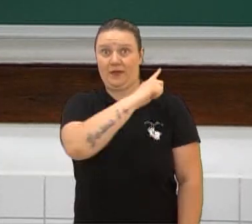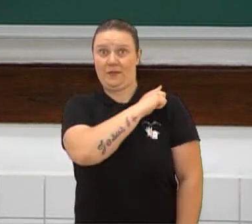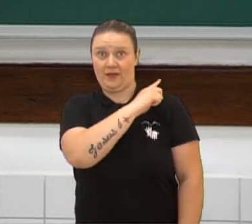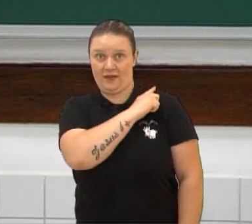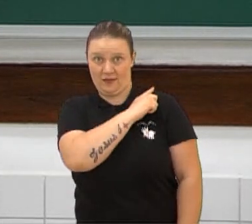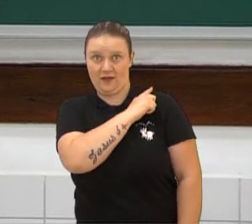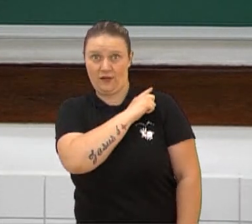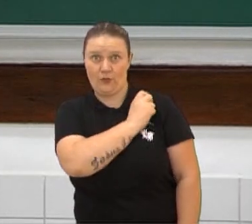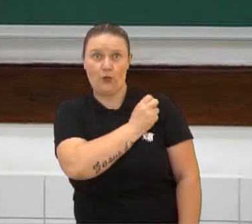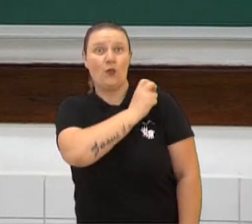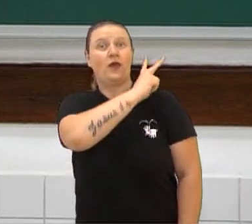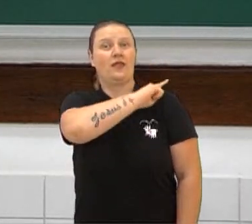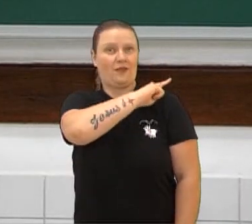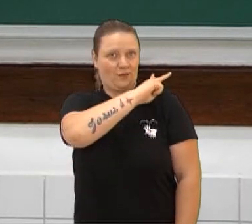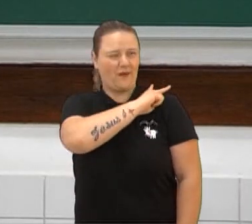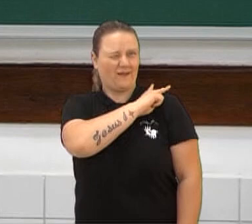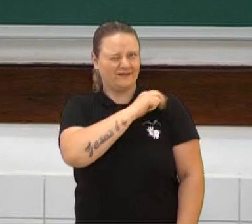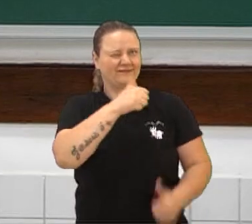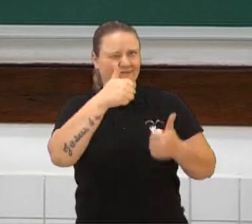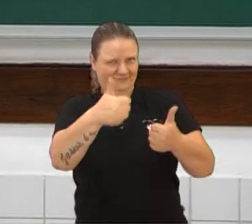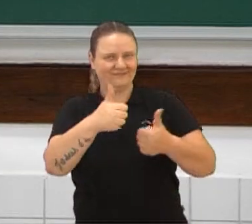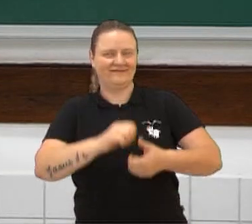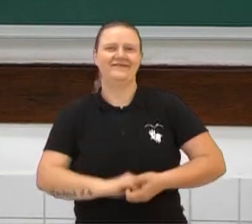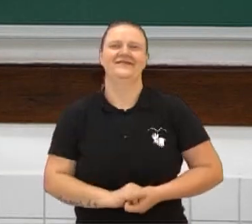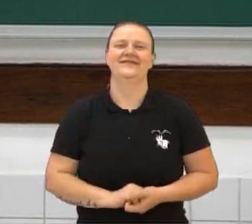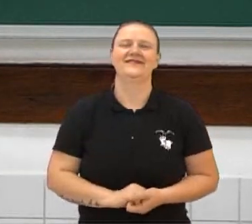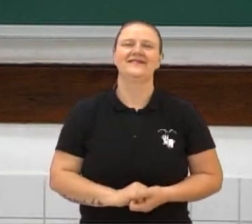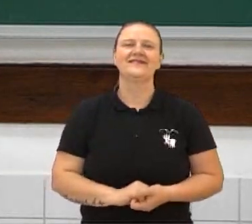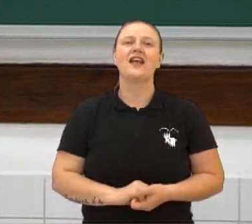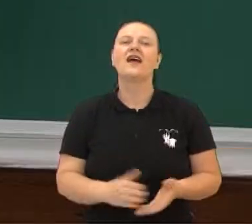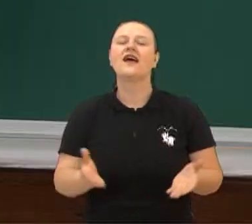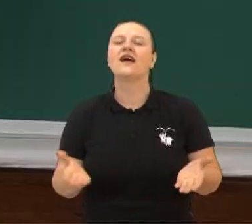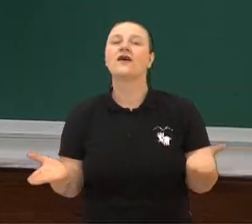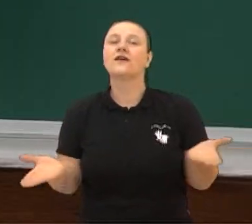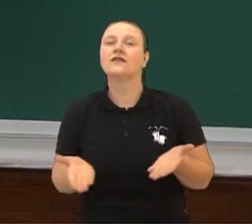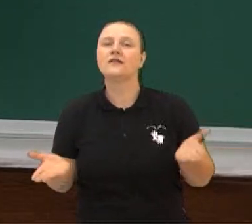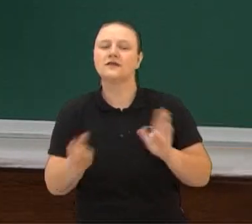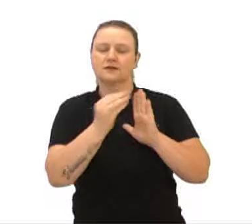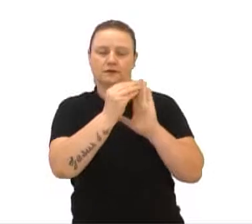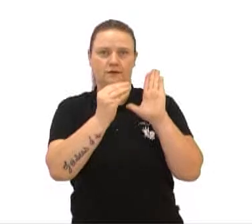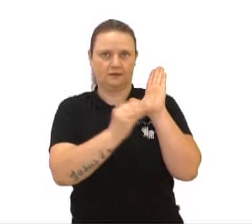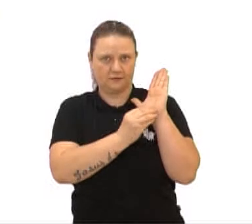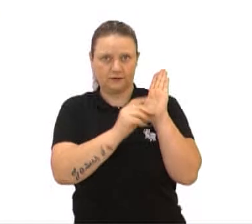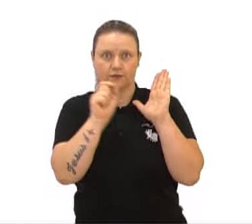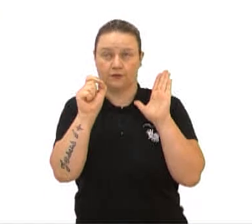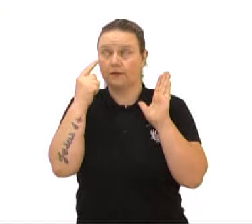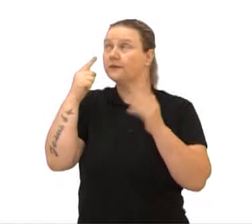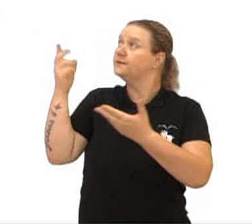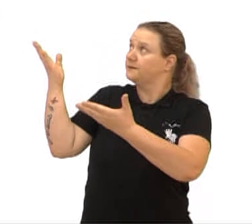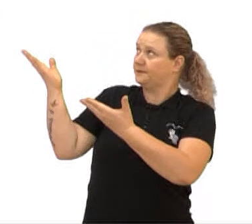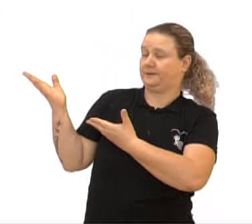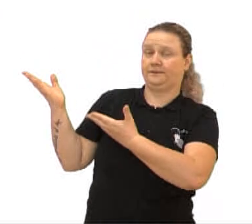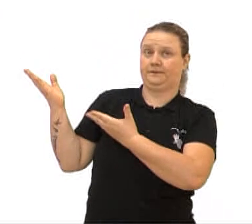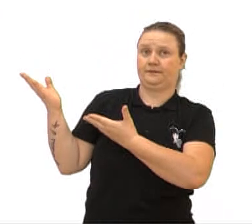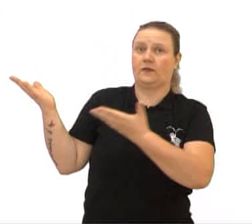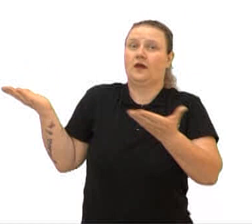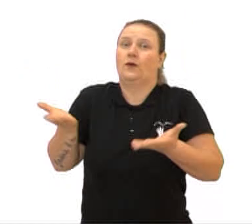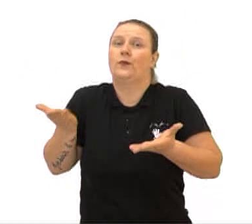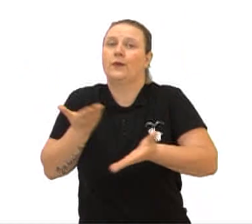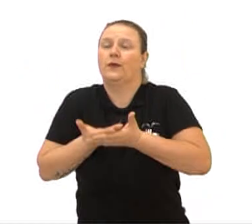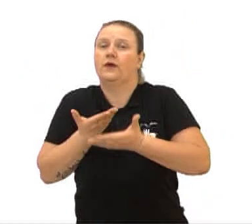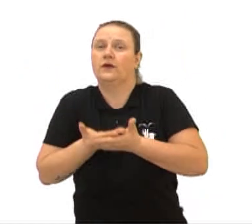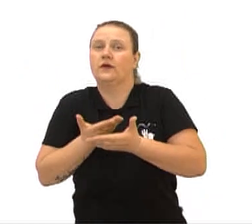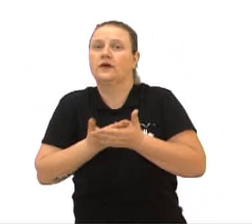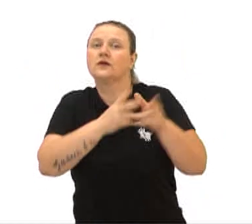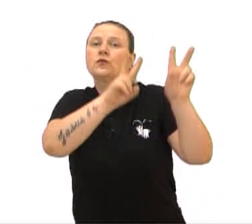da ensinança média. Vamos começar? Muito bem, nesta classe vamos a ver. Nossa aula de hoje, né,